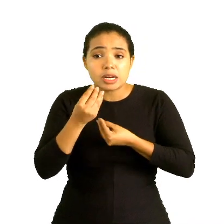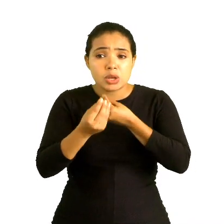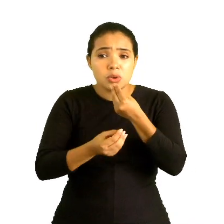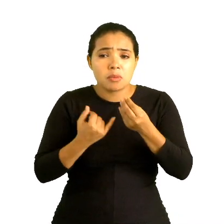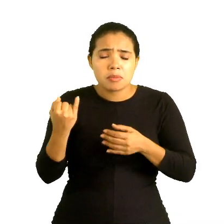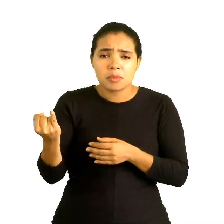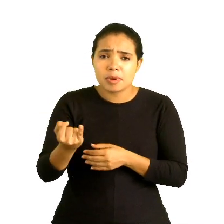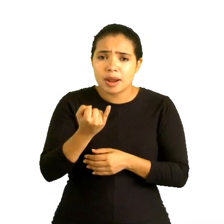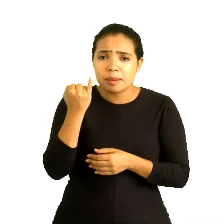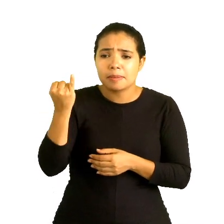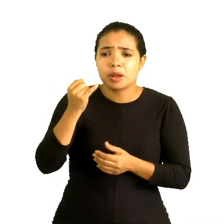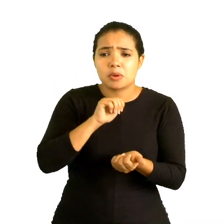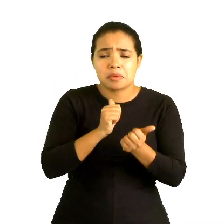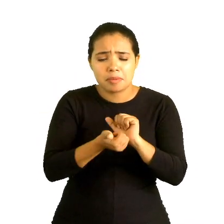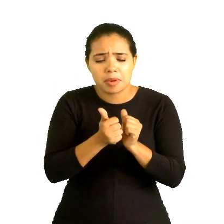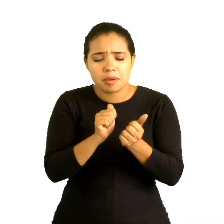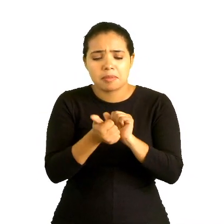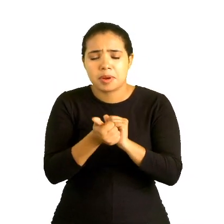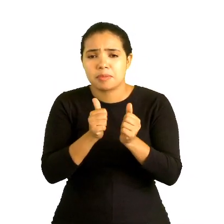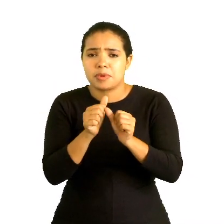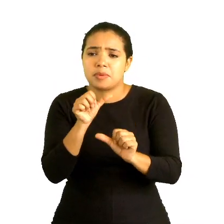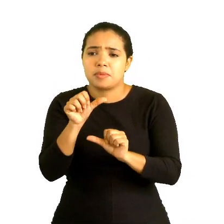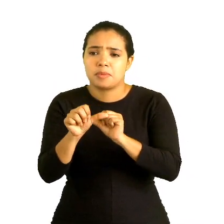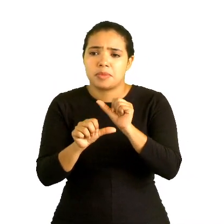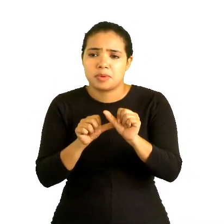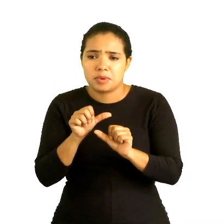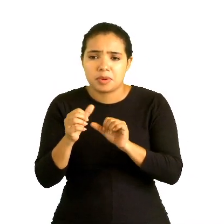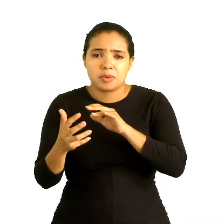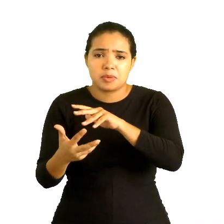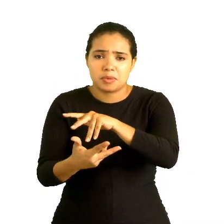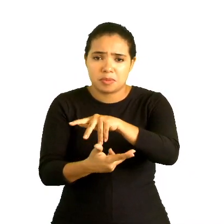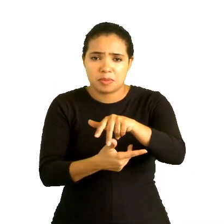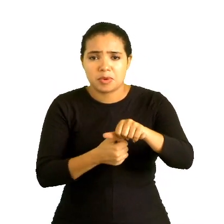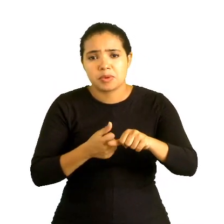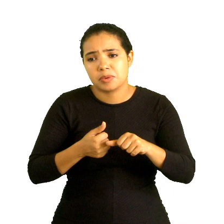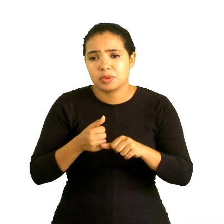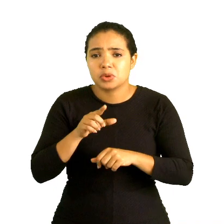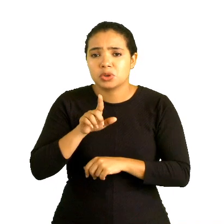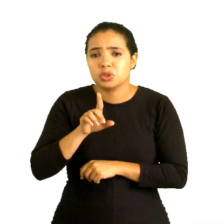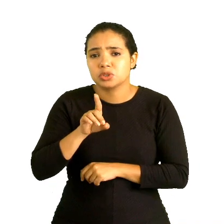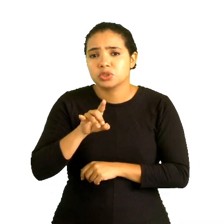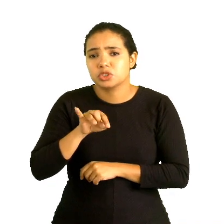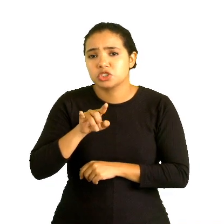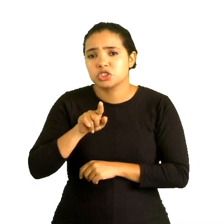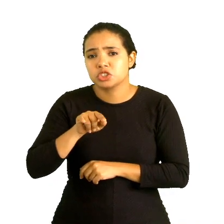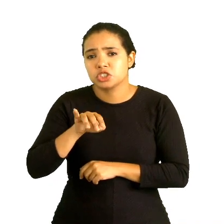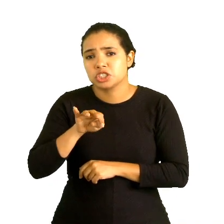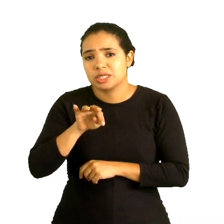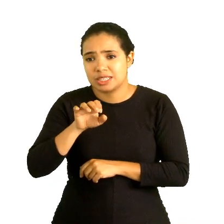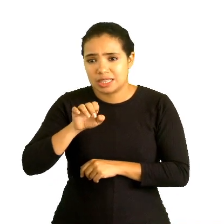é importante nos adequar às consoantes evoluções do mundo digital.